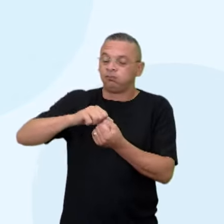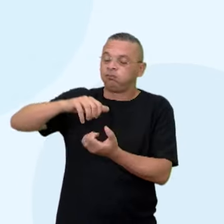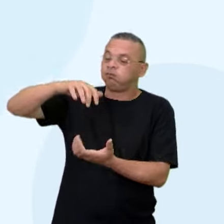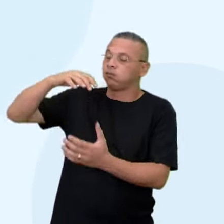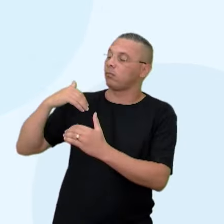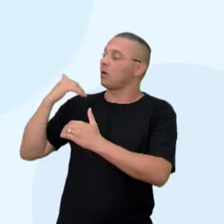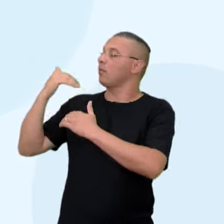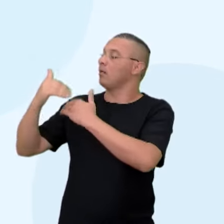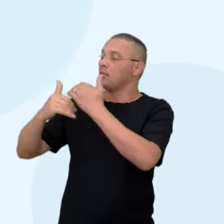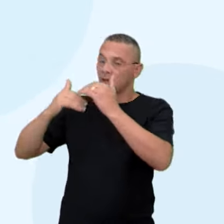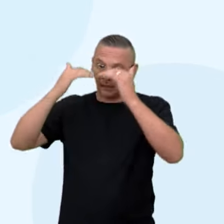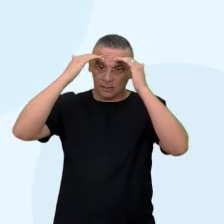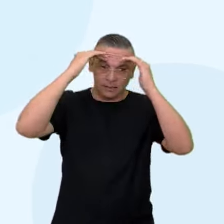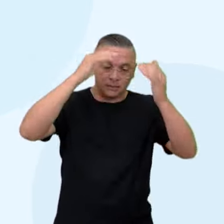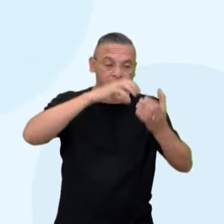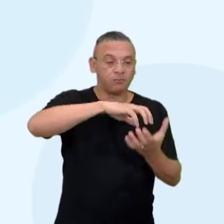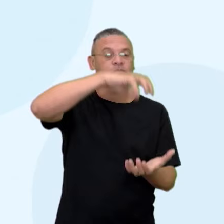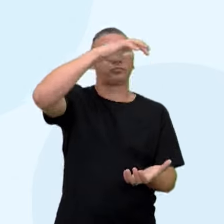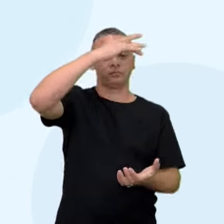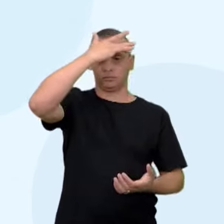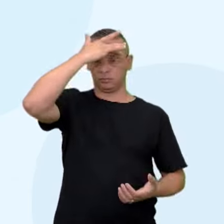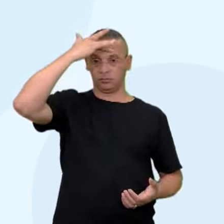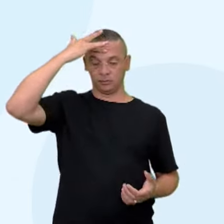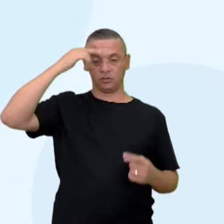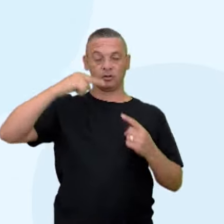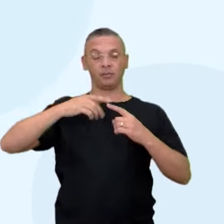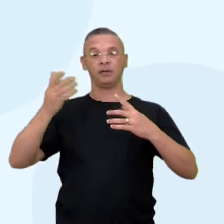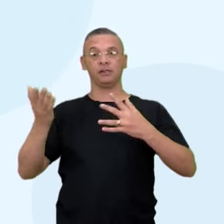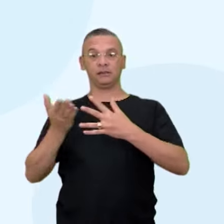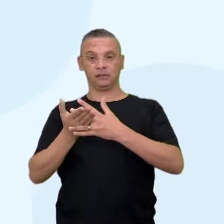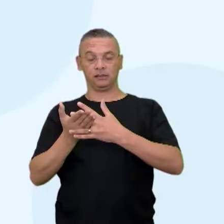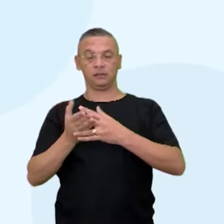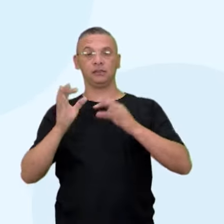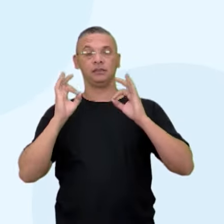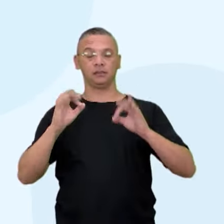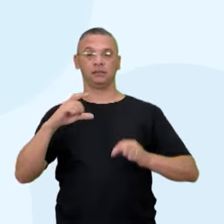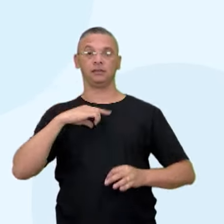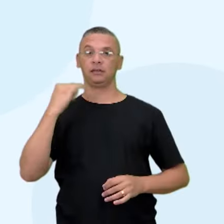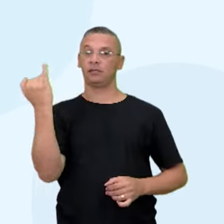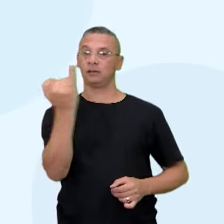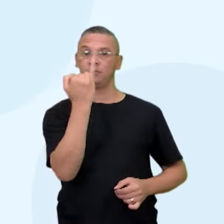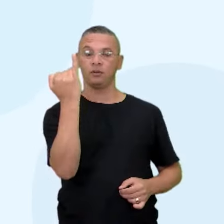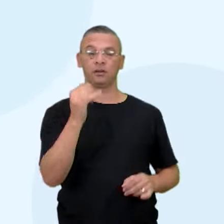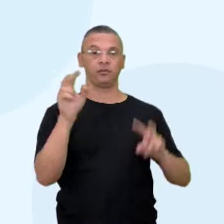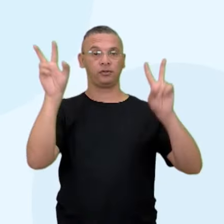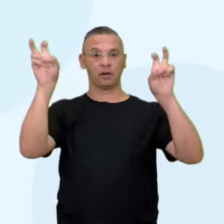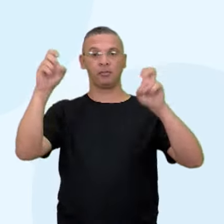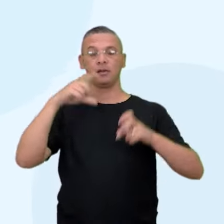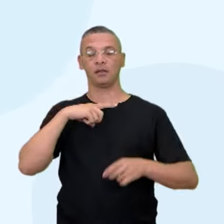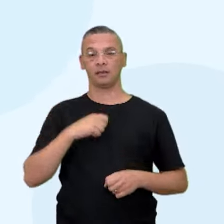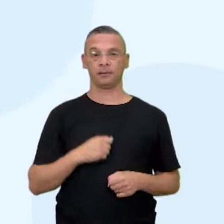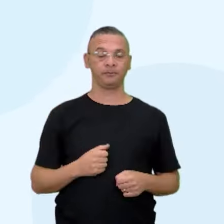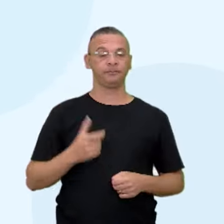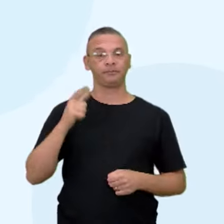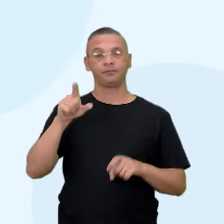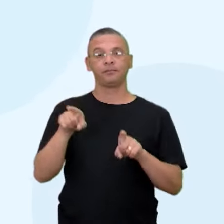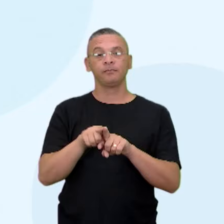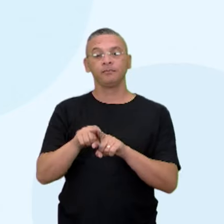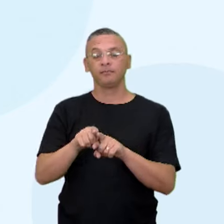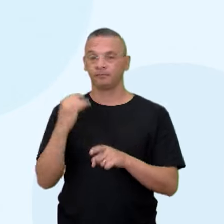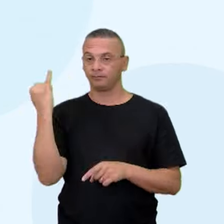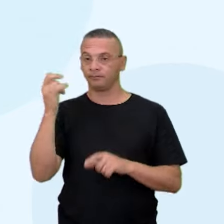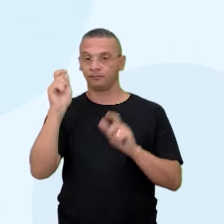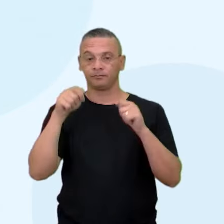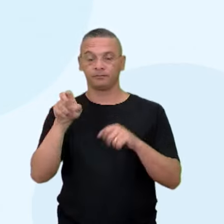valorização do idoso, tudo isso ligado à cidadania e ao civismo, é um tema super importante também. Outro tema transversal que pode